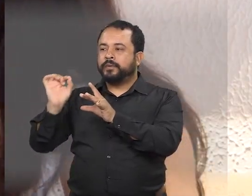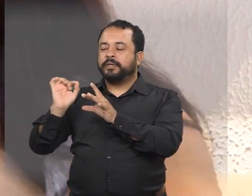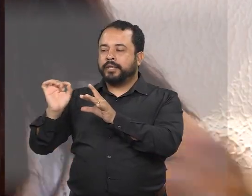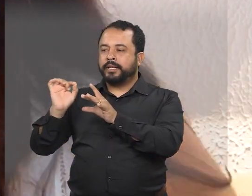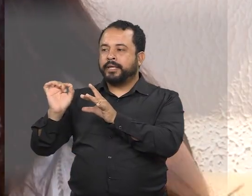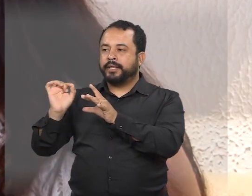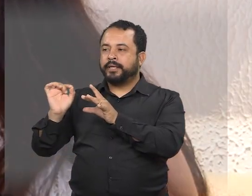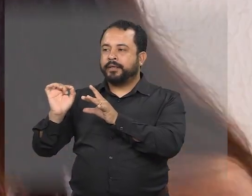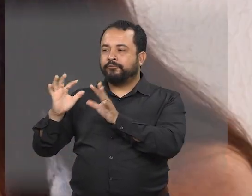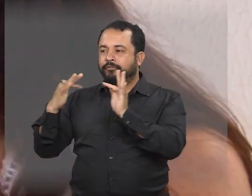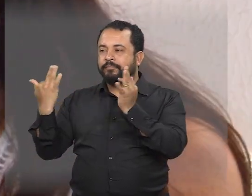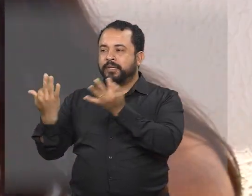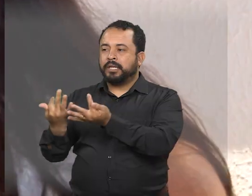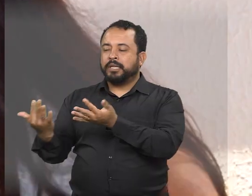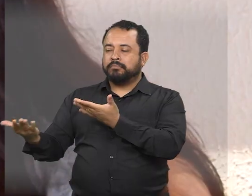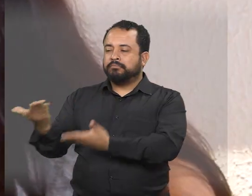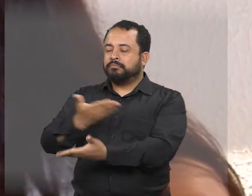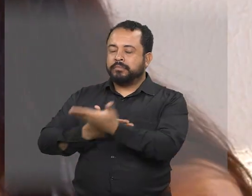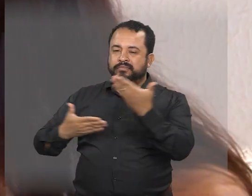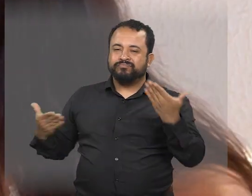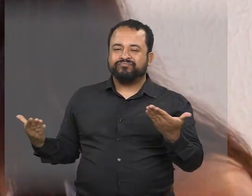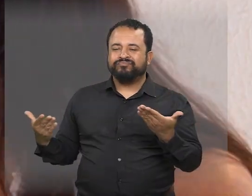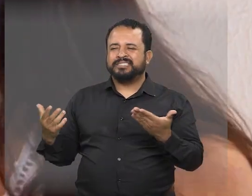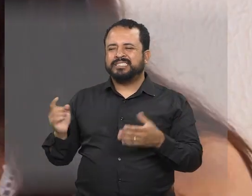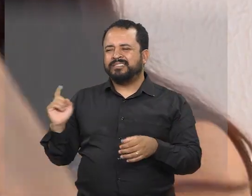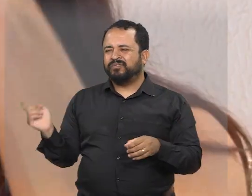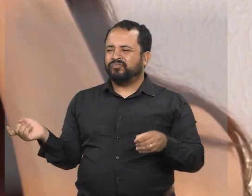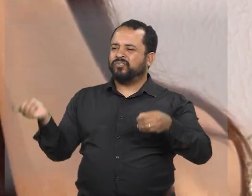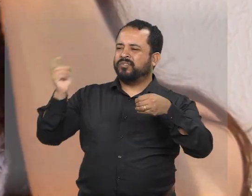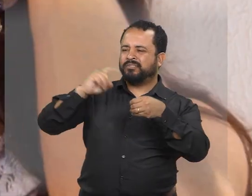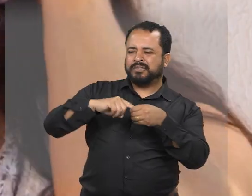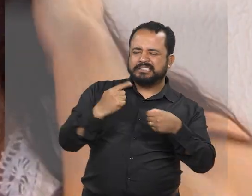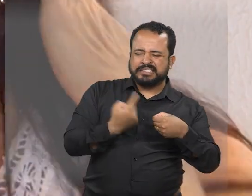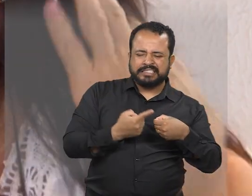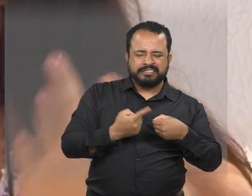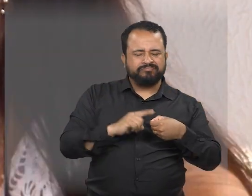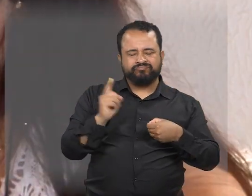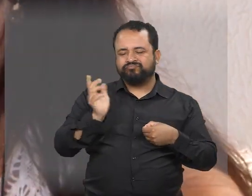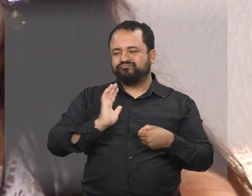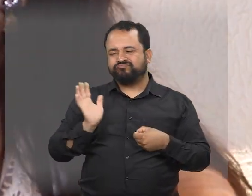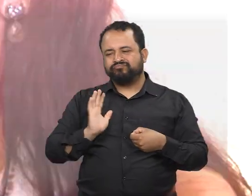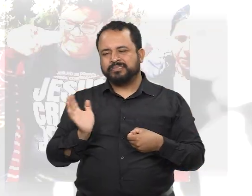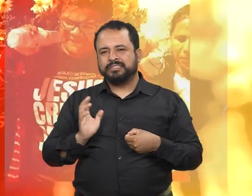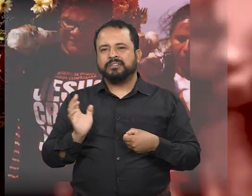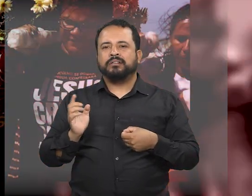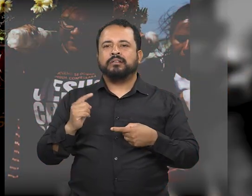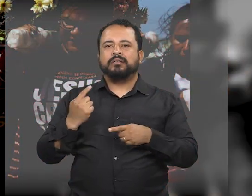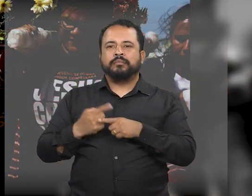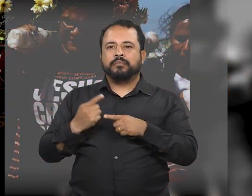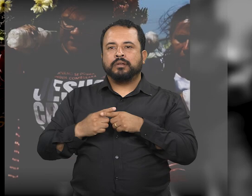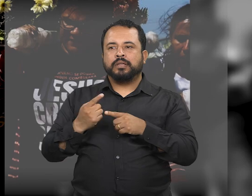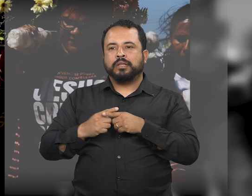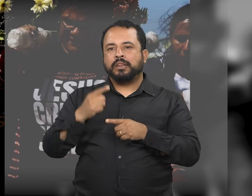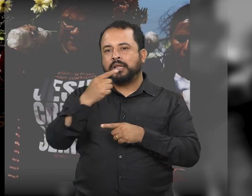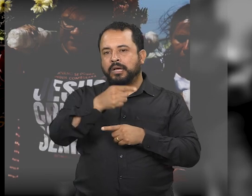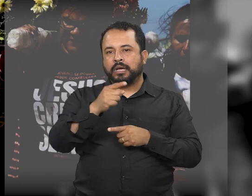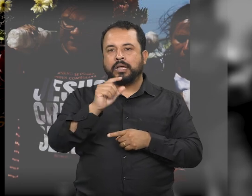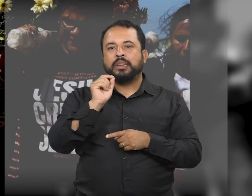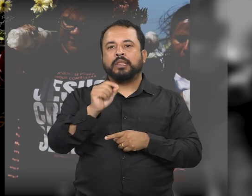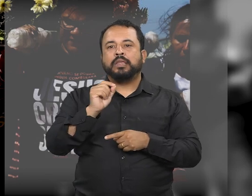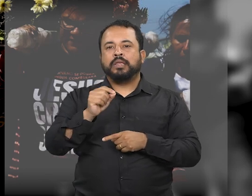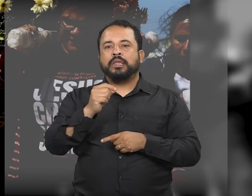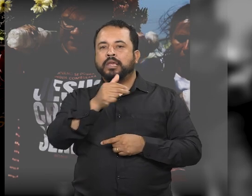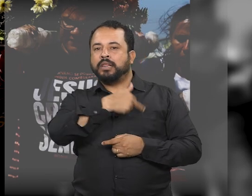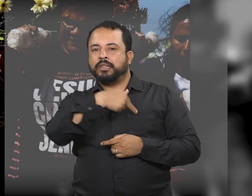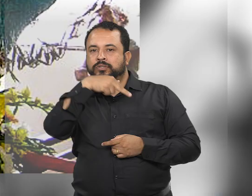davam naquele espaço. Alguns deles, talvez, né, não consigam mais retomar, mas a gente tem, por exemplo, o exemplo da procissão de São